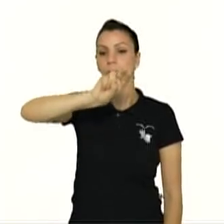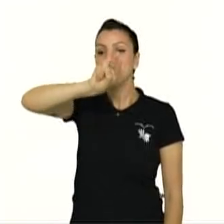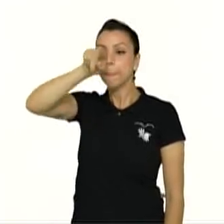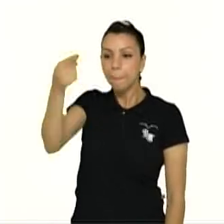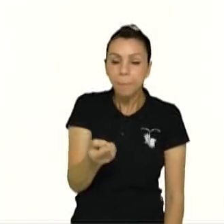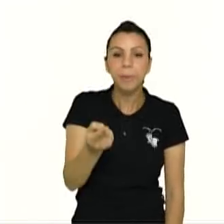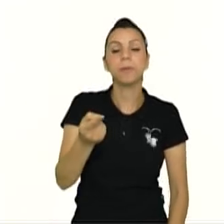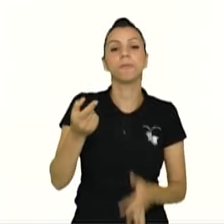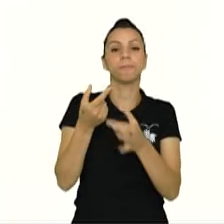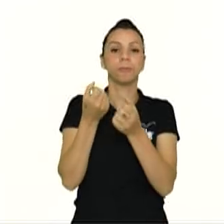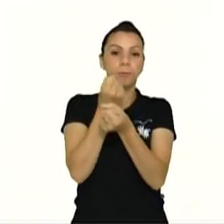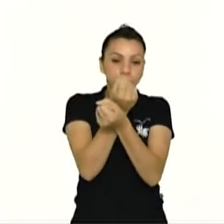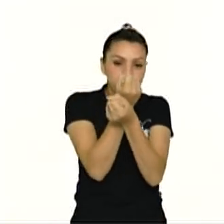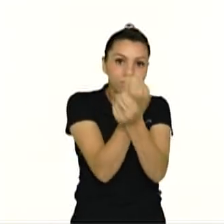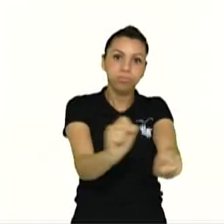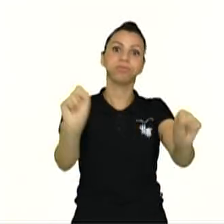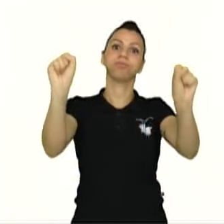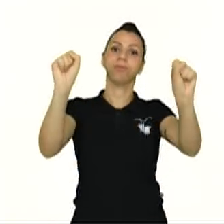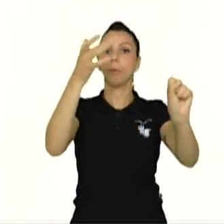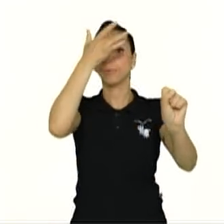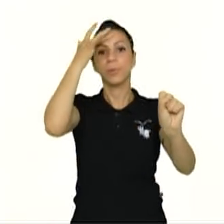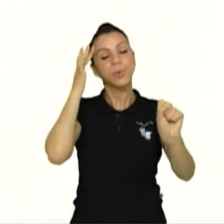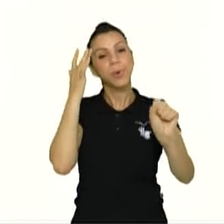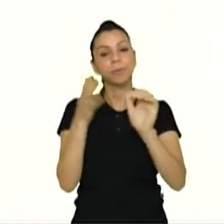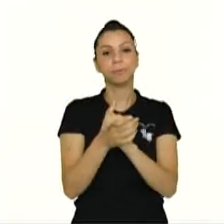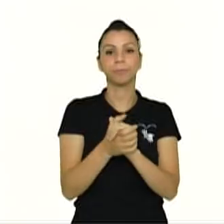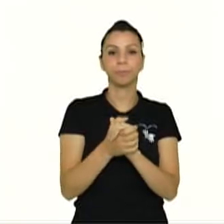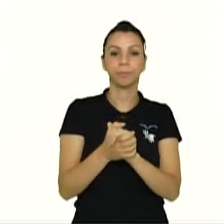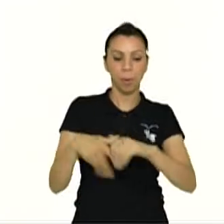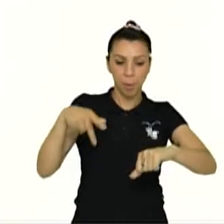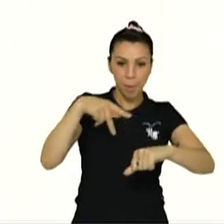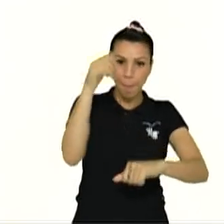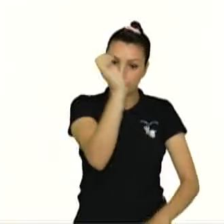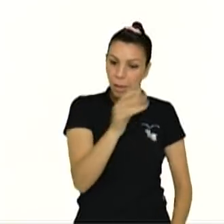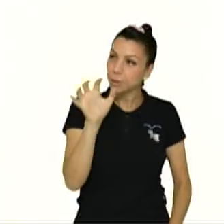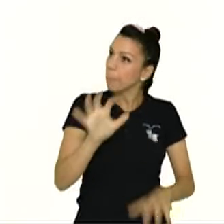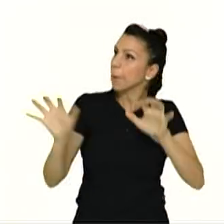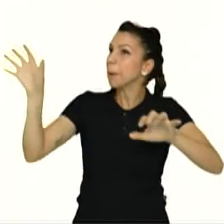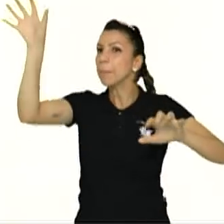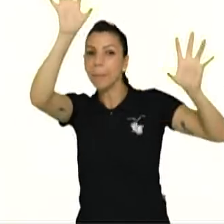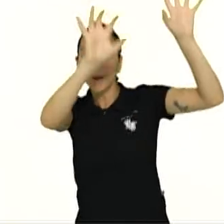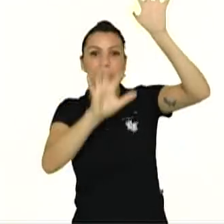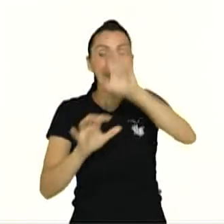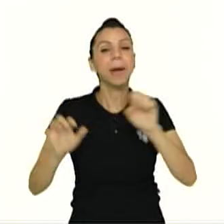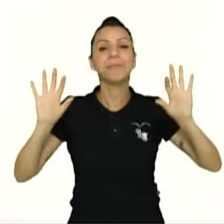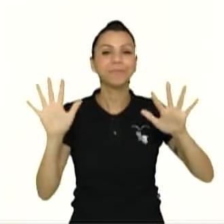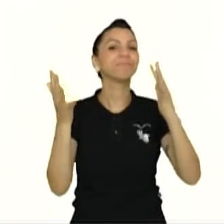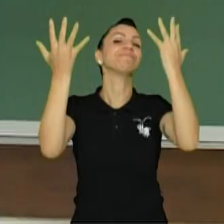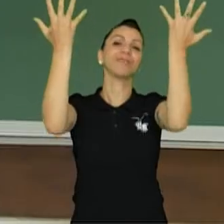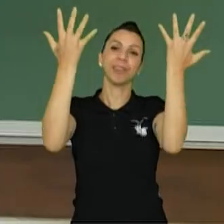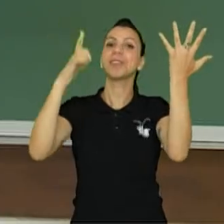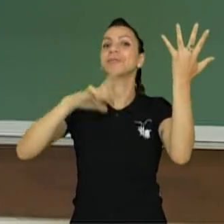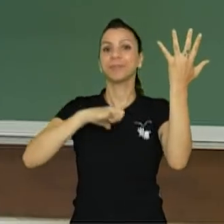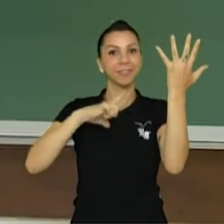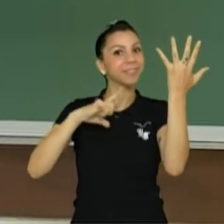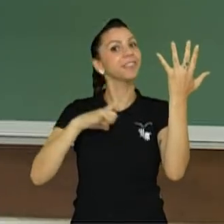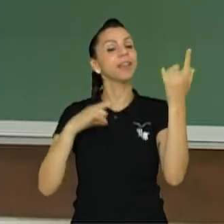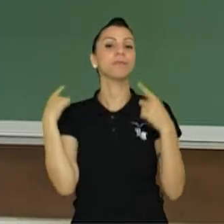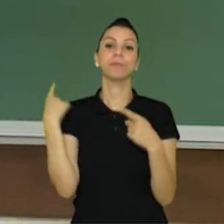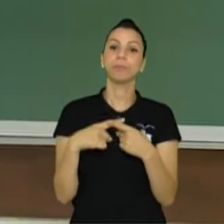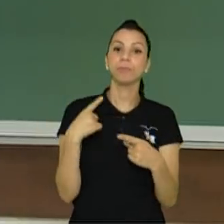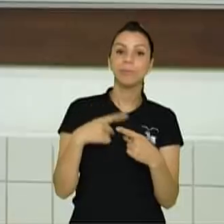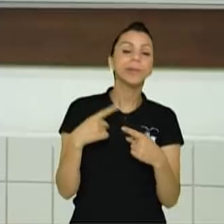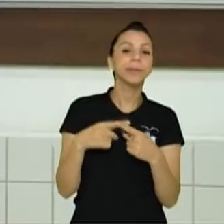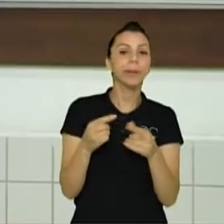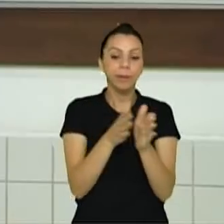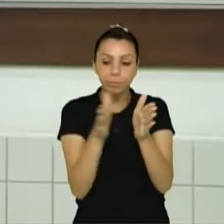libertos e em várias regiões do Brasil tiveram comemorações, festejos. Por quê? Foi